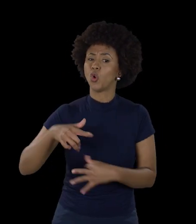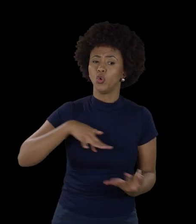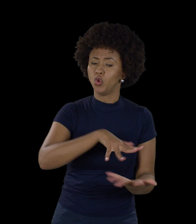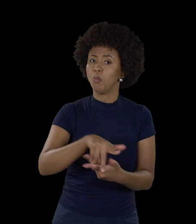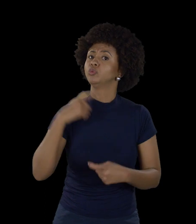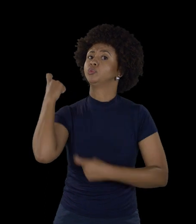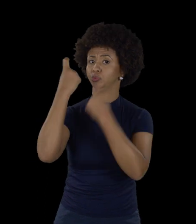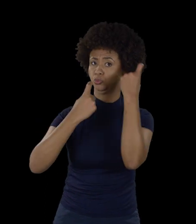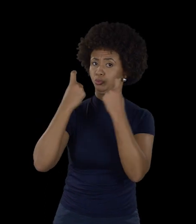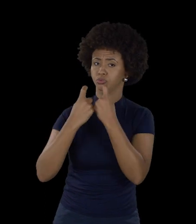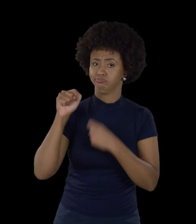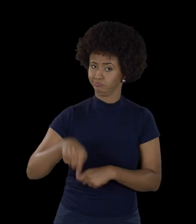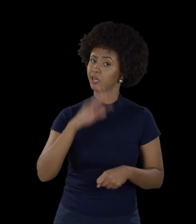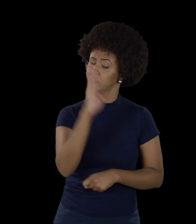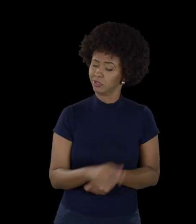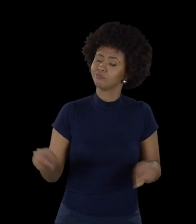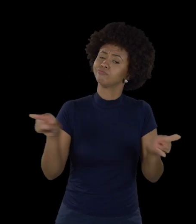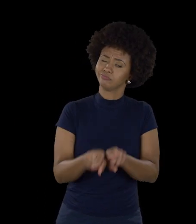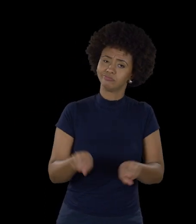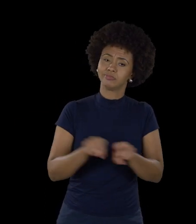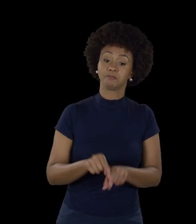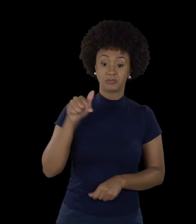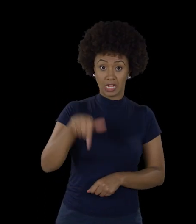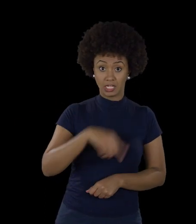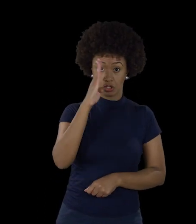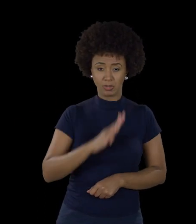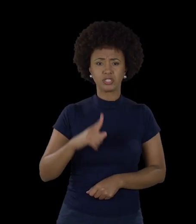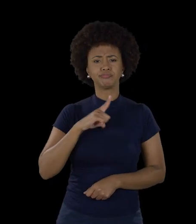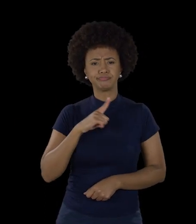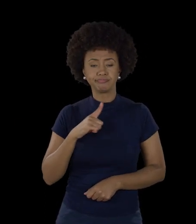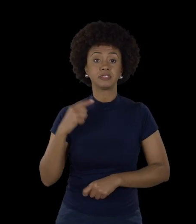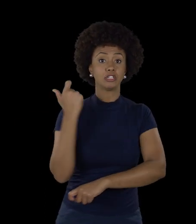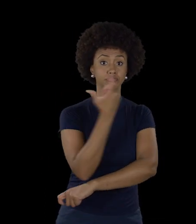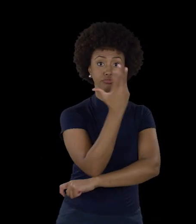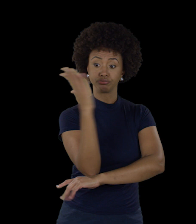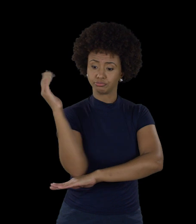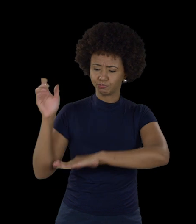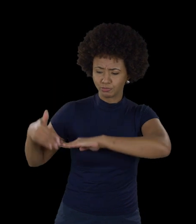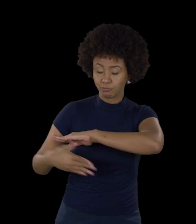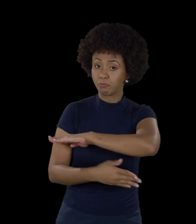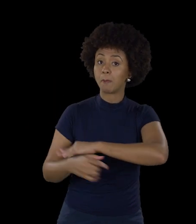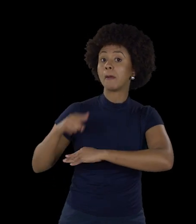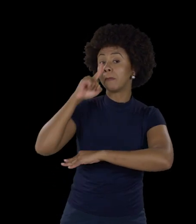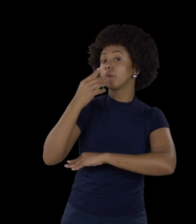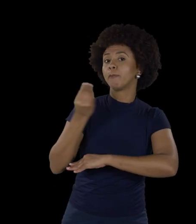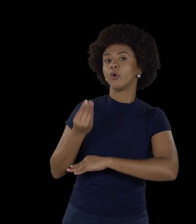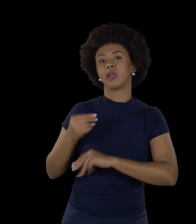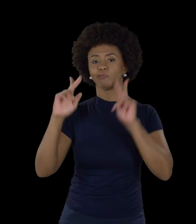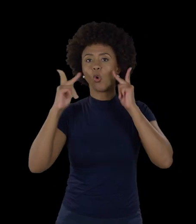não é diferente. Em nosso país, temos biomas correndo riscos em função da ação humana